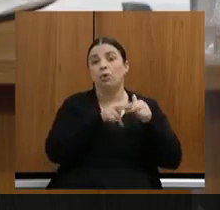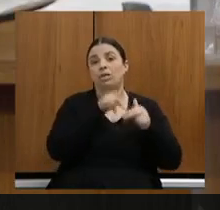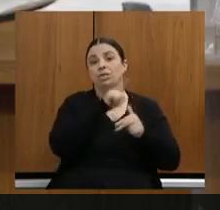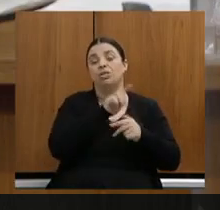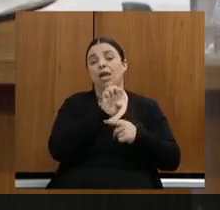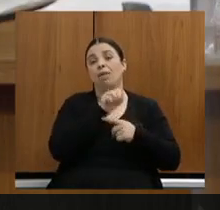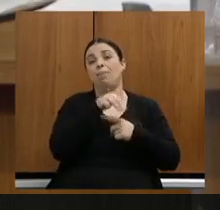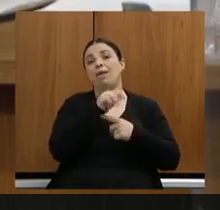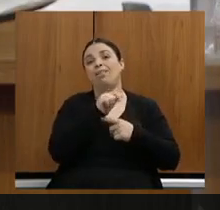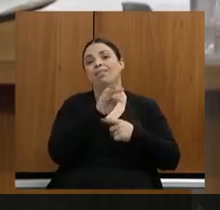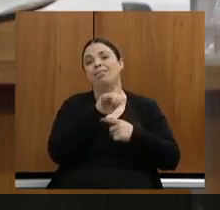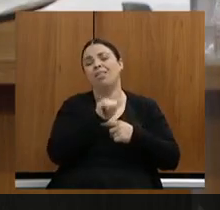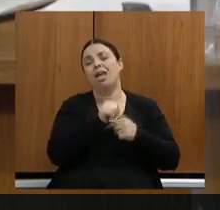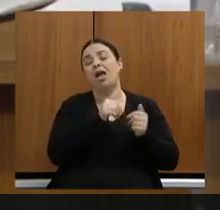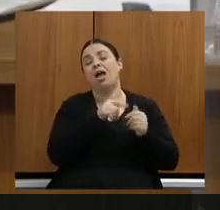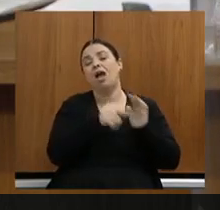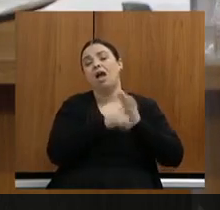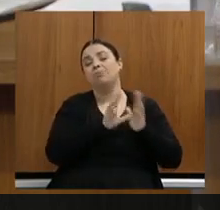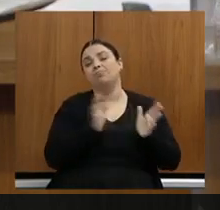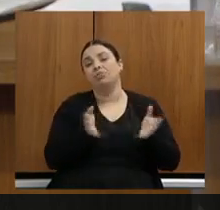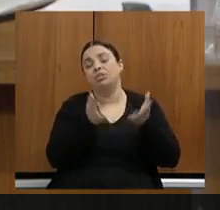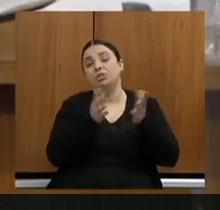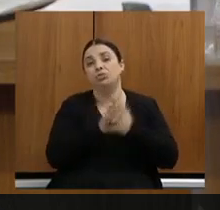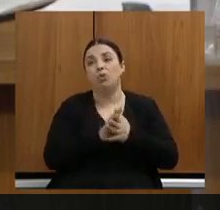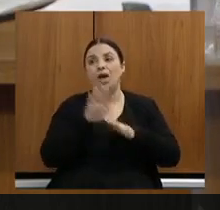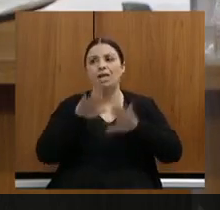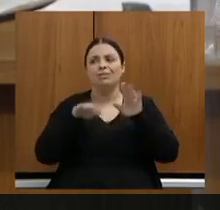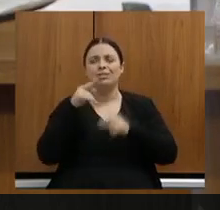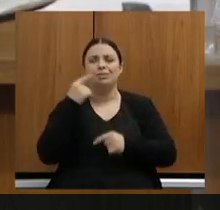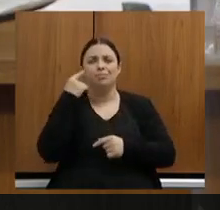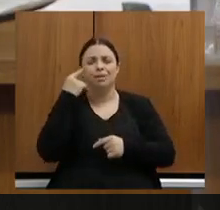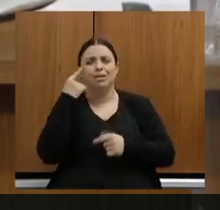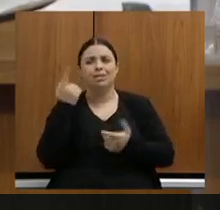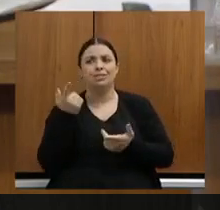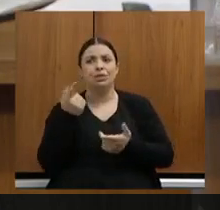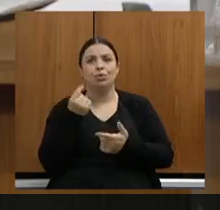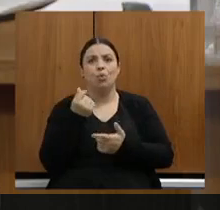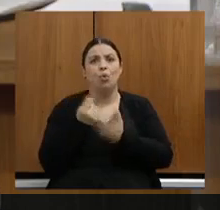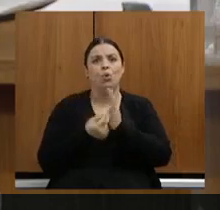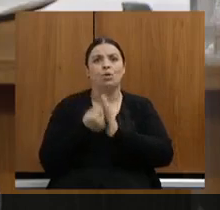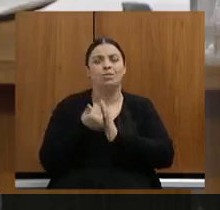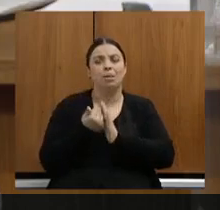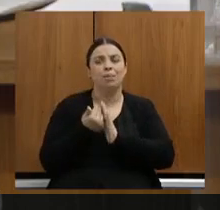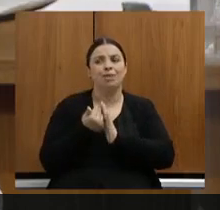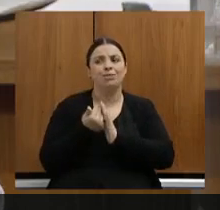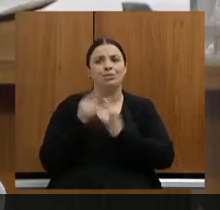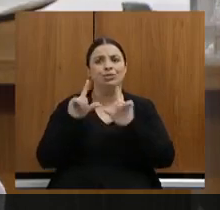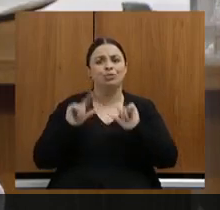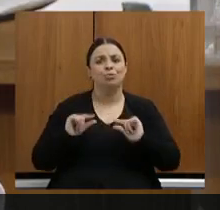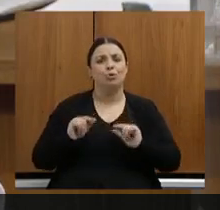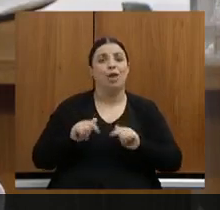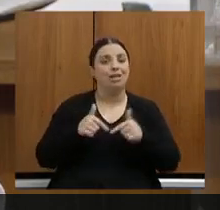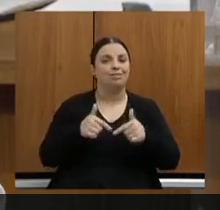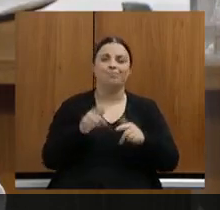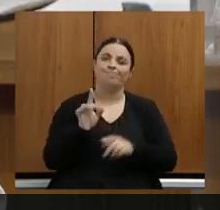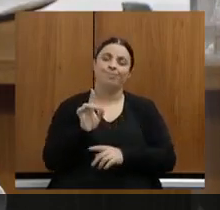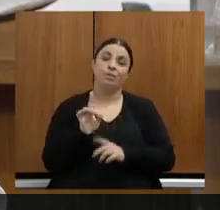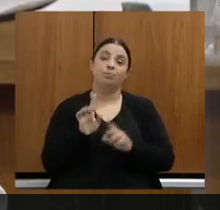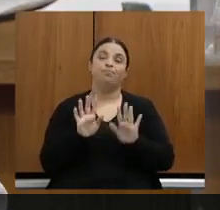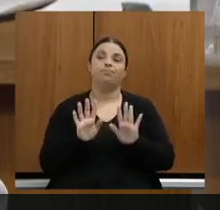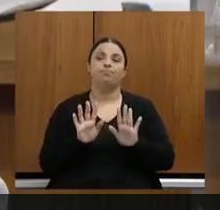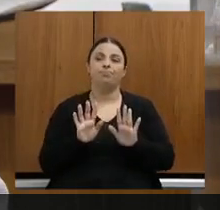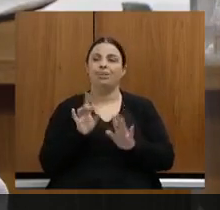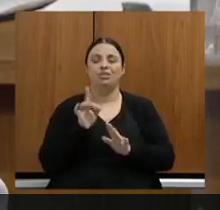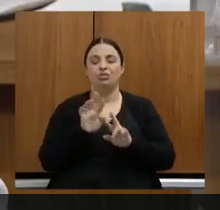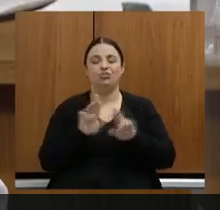para isso acontece porque muitas vezes parece que o orçamento redação e a questão da redução da